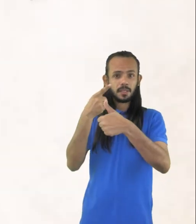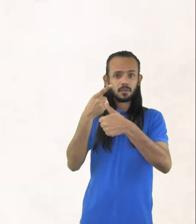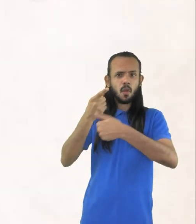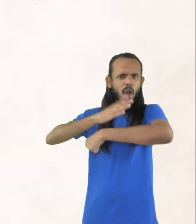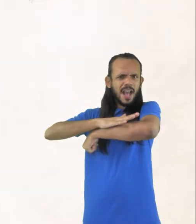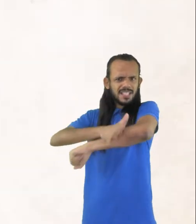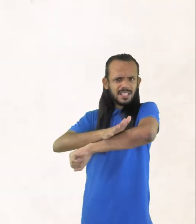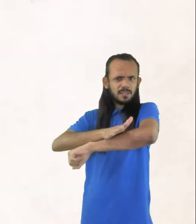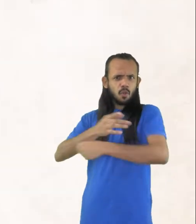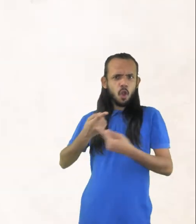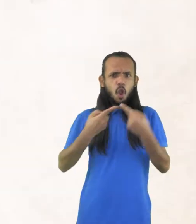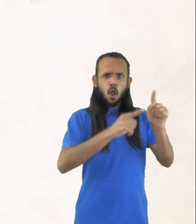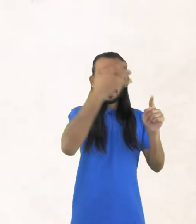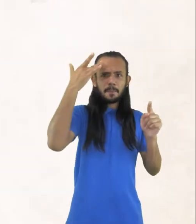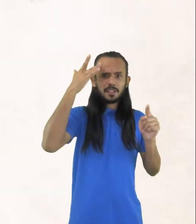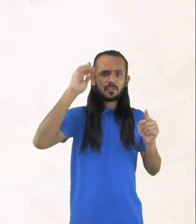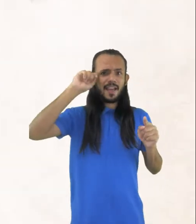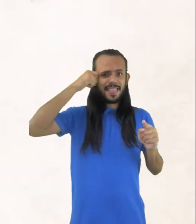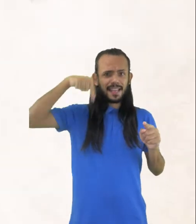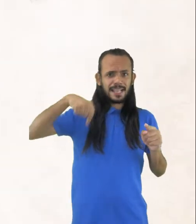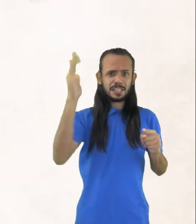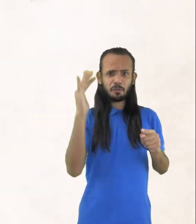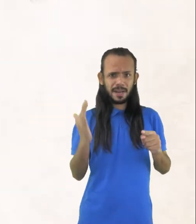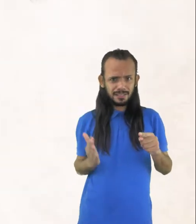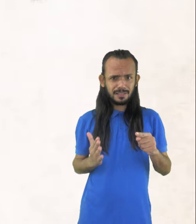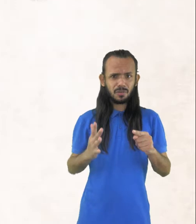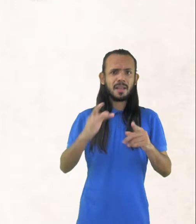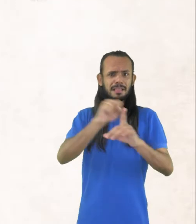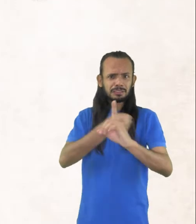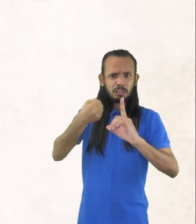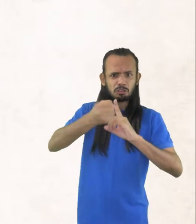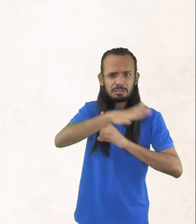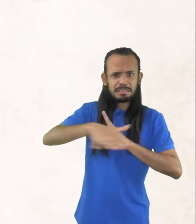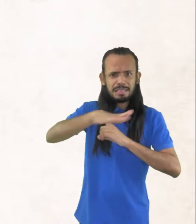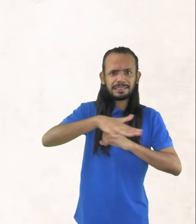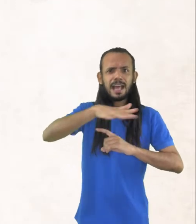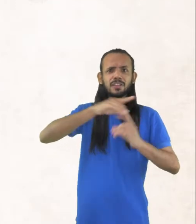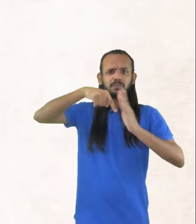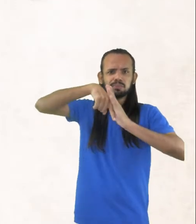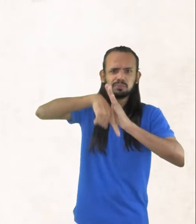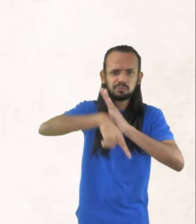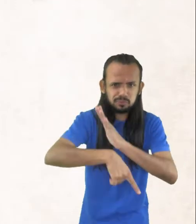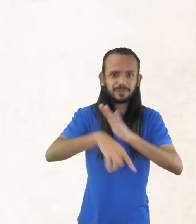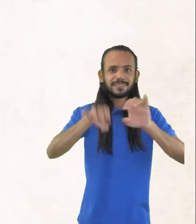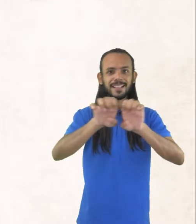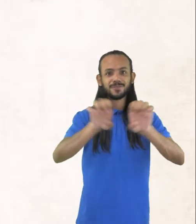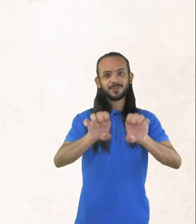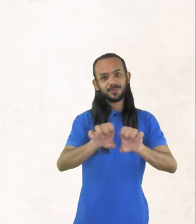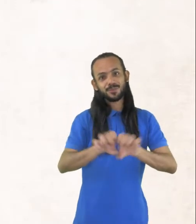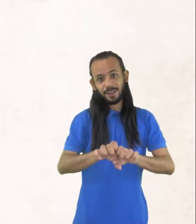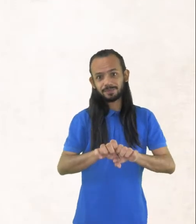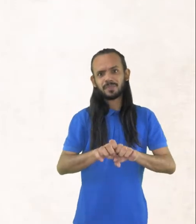Fato número 1. O racismo contra pessoas negras no Brasil está profundamente enraizado no modo como a nossa sociedade